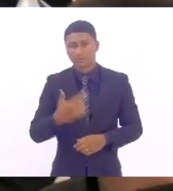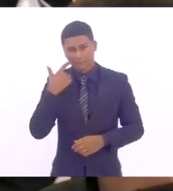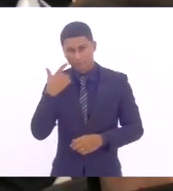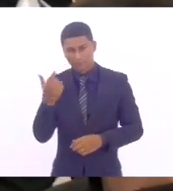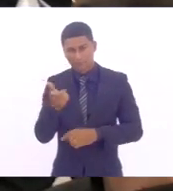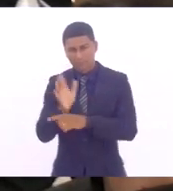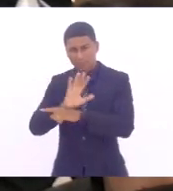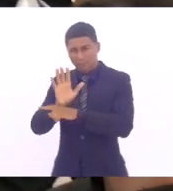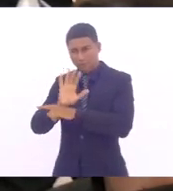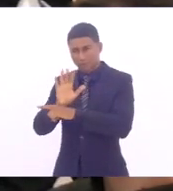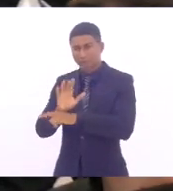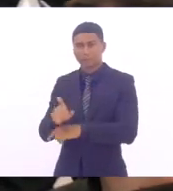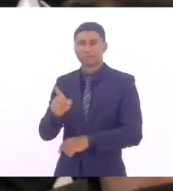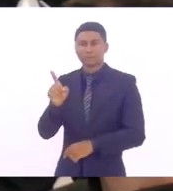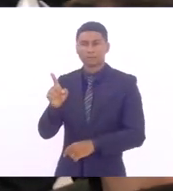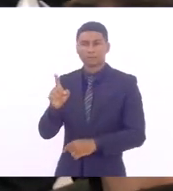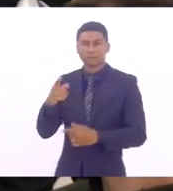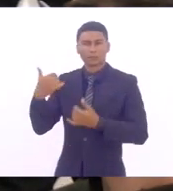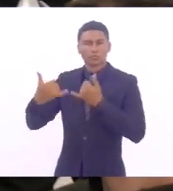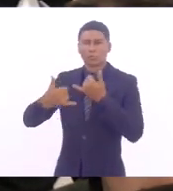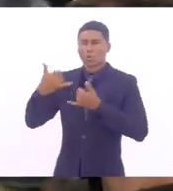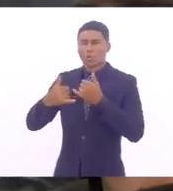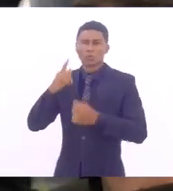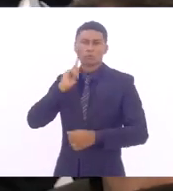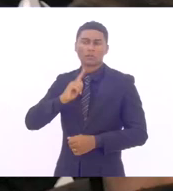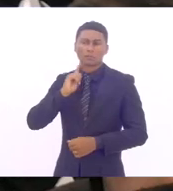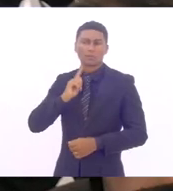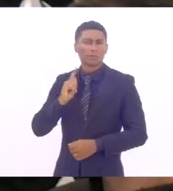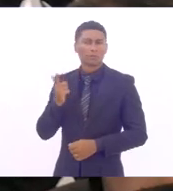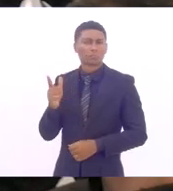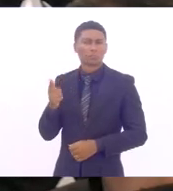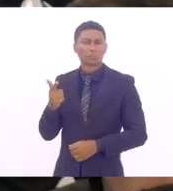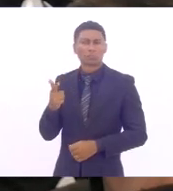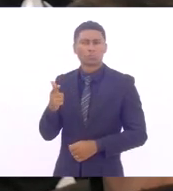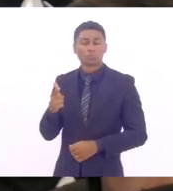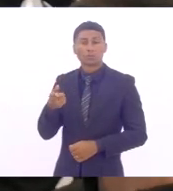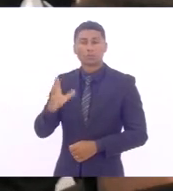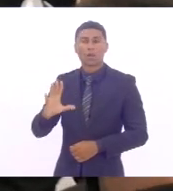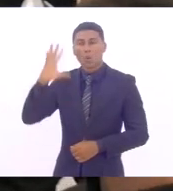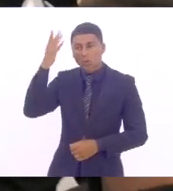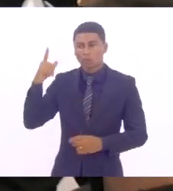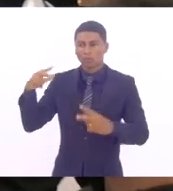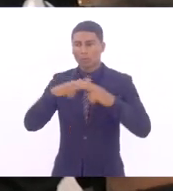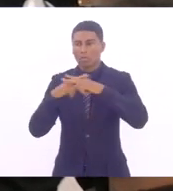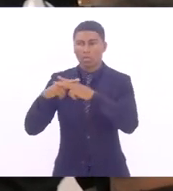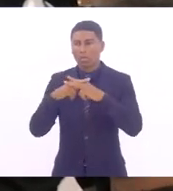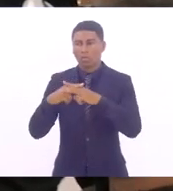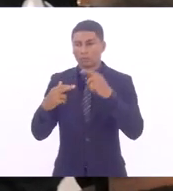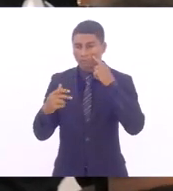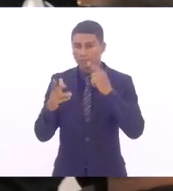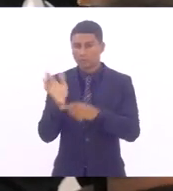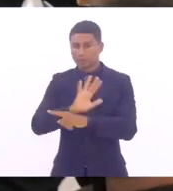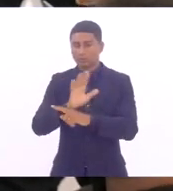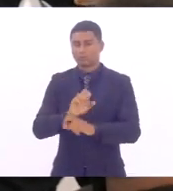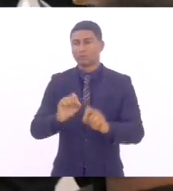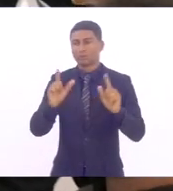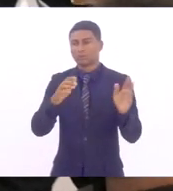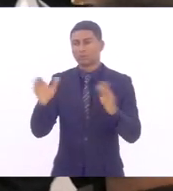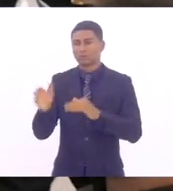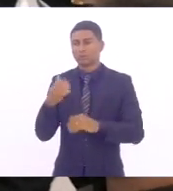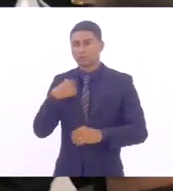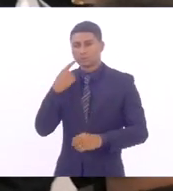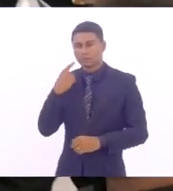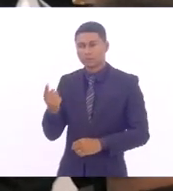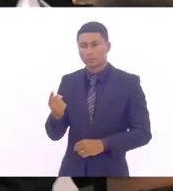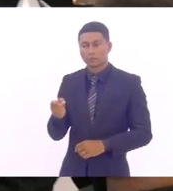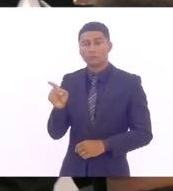vídeos. Nesse dia não tinha nem o jogo do Flamengo, na Portuguesa. Houve um confronto, pode passar. Nesse vídeo foi identificado